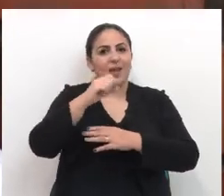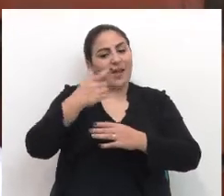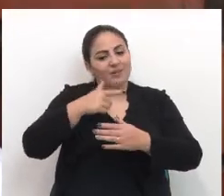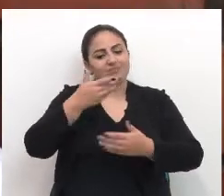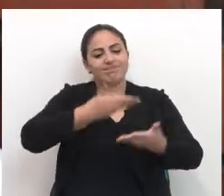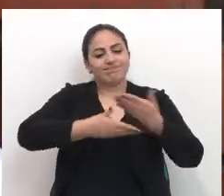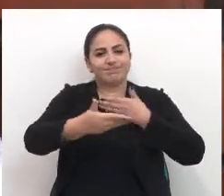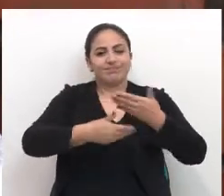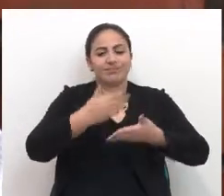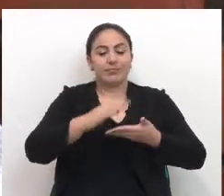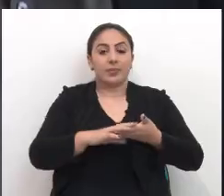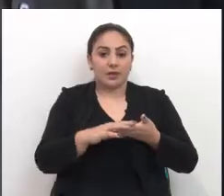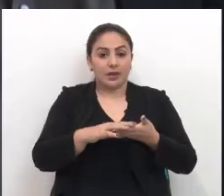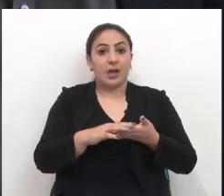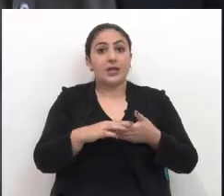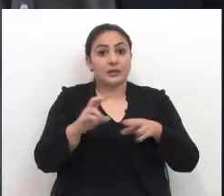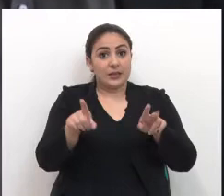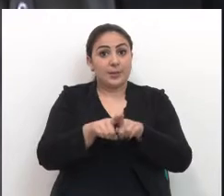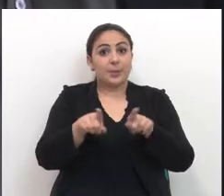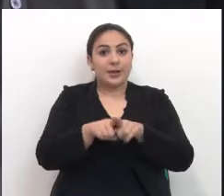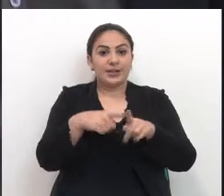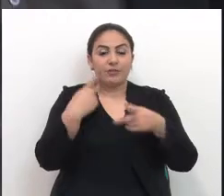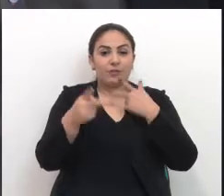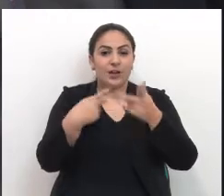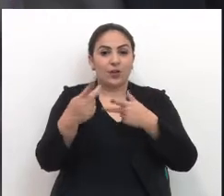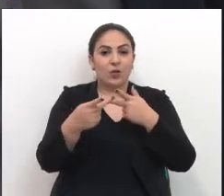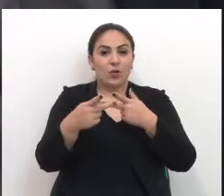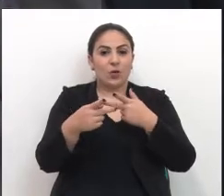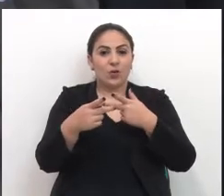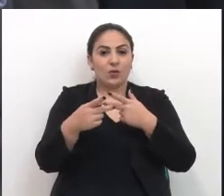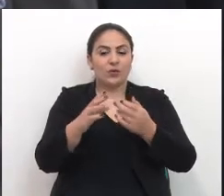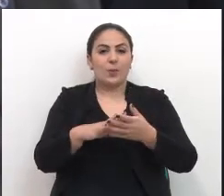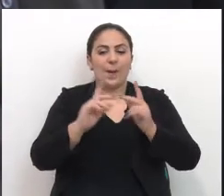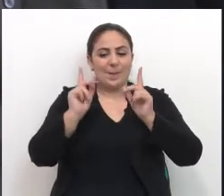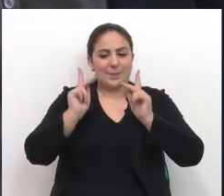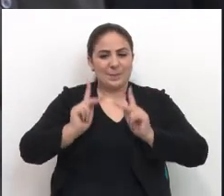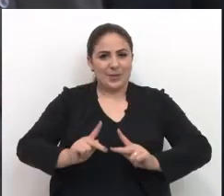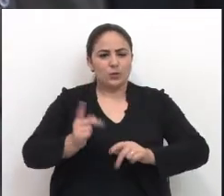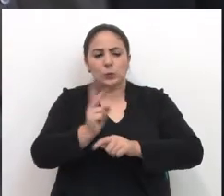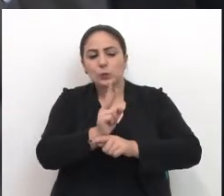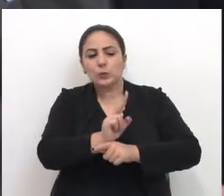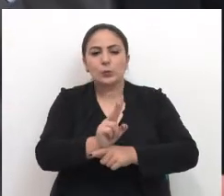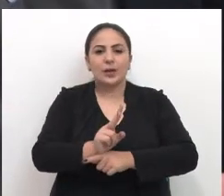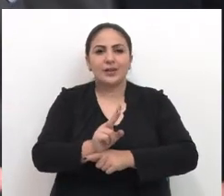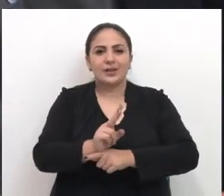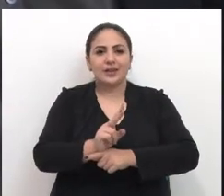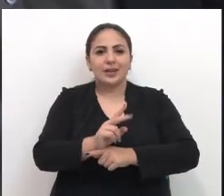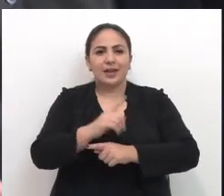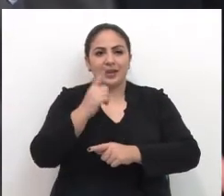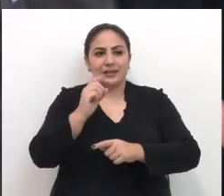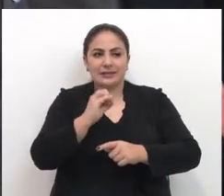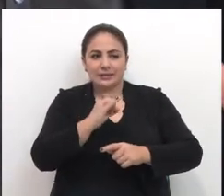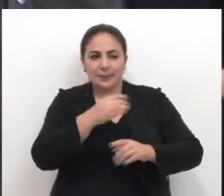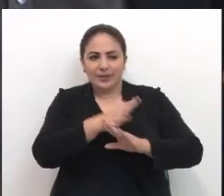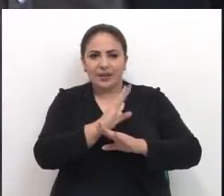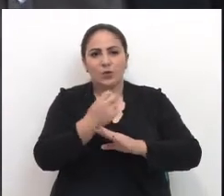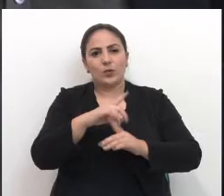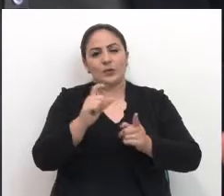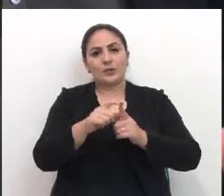era compartilhado. Além disso, ele mencionou um examinador que gerava receio aos